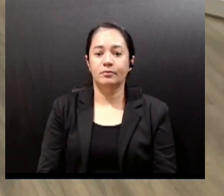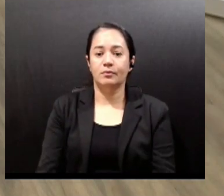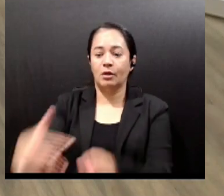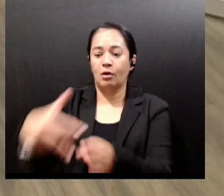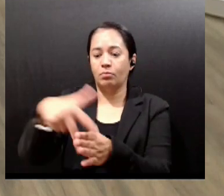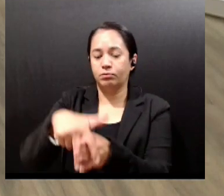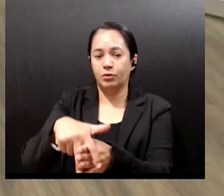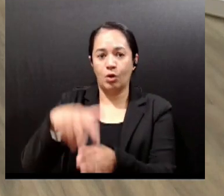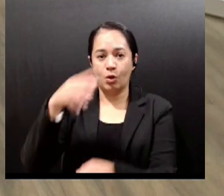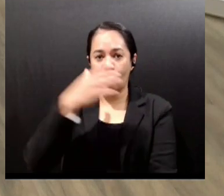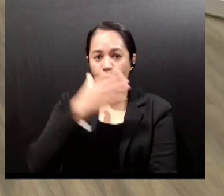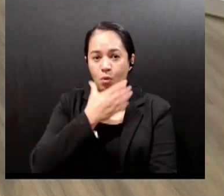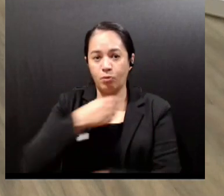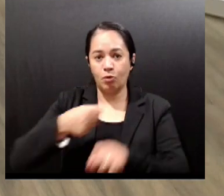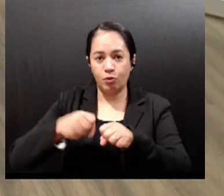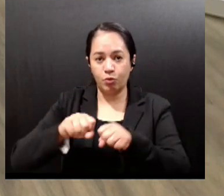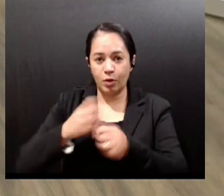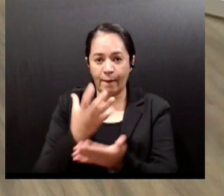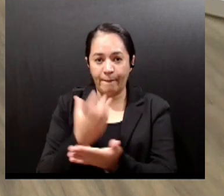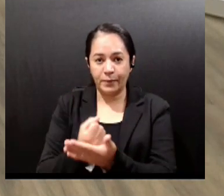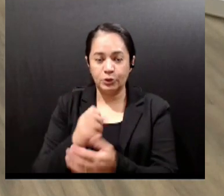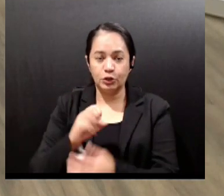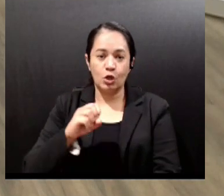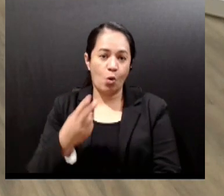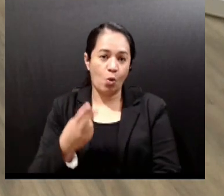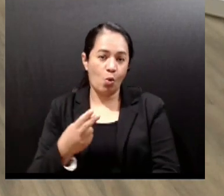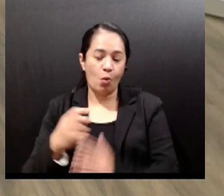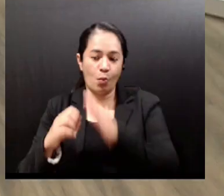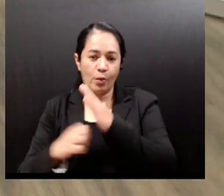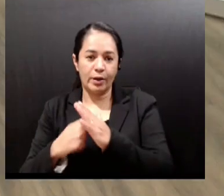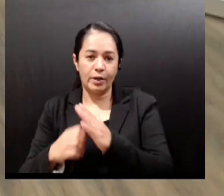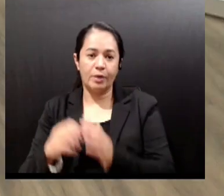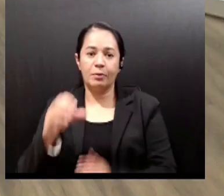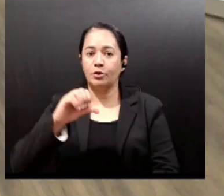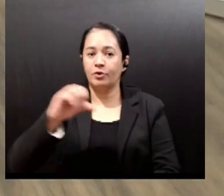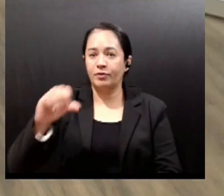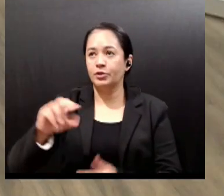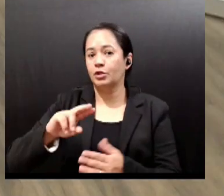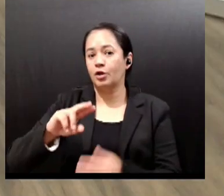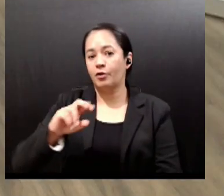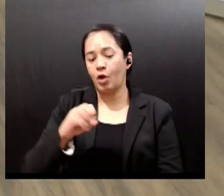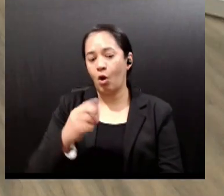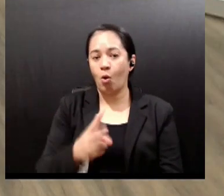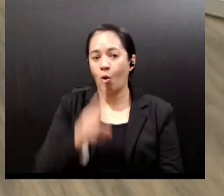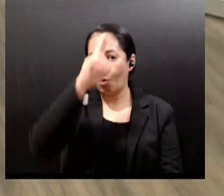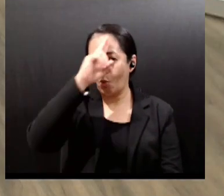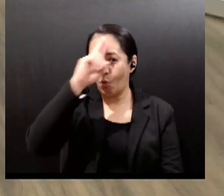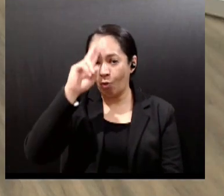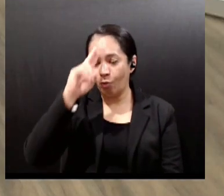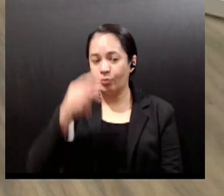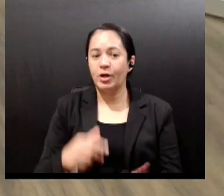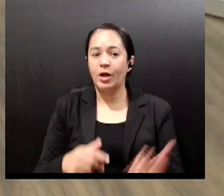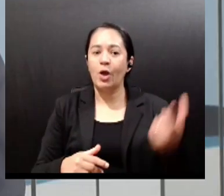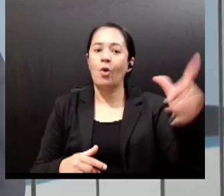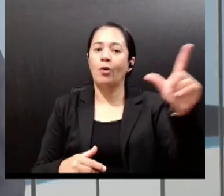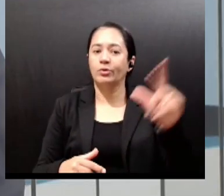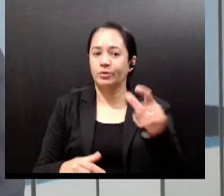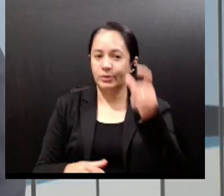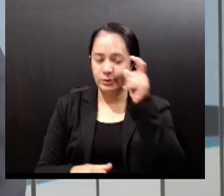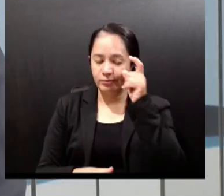aplicativo ou a empresa a qual eu pedi, seja a 99 ou a Uber? Esse também é um ponto bem interessante,